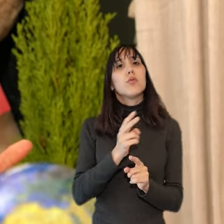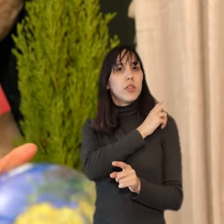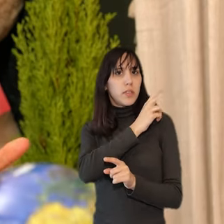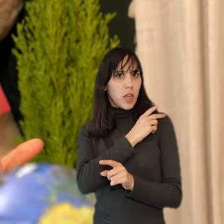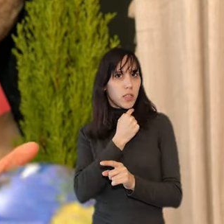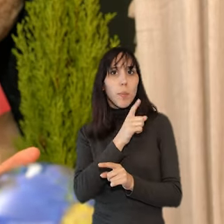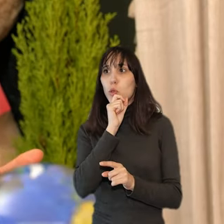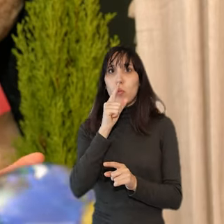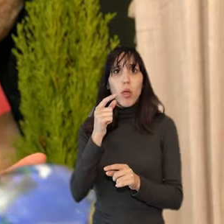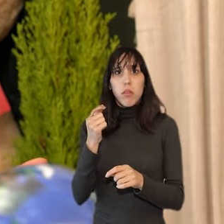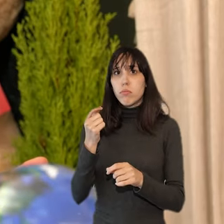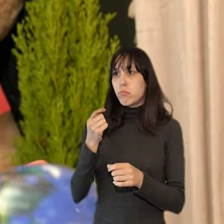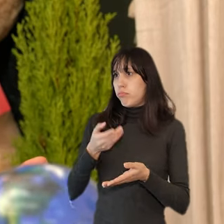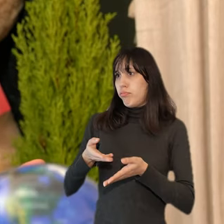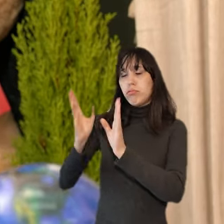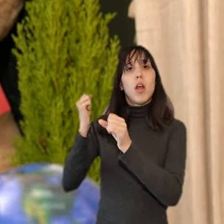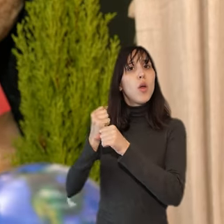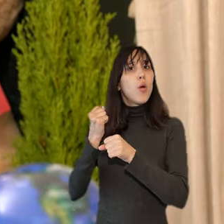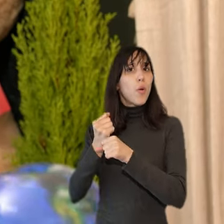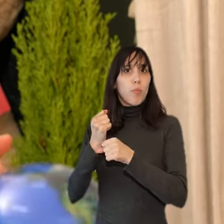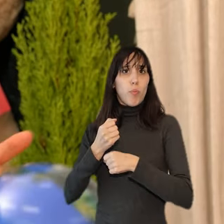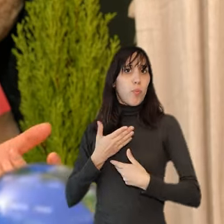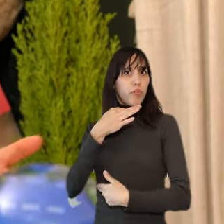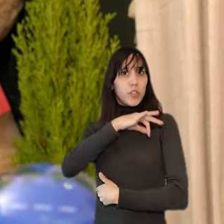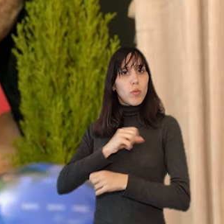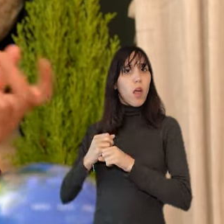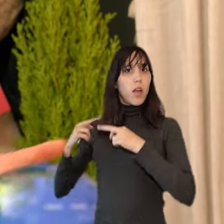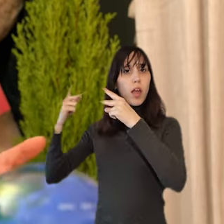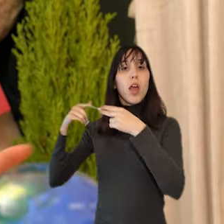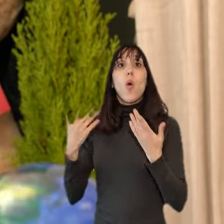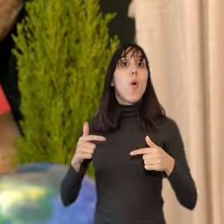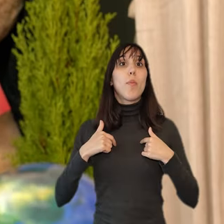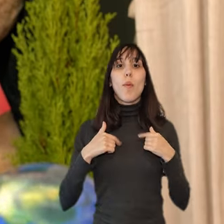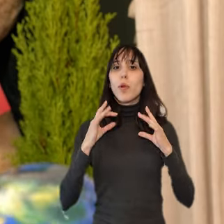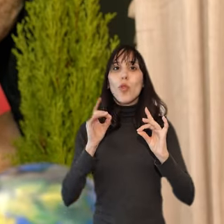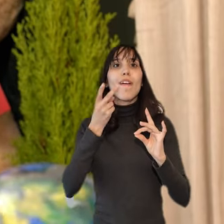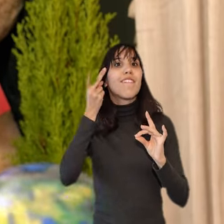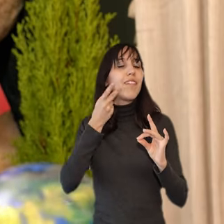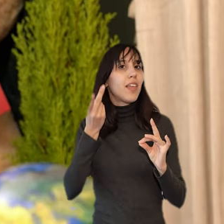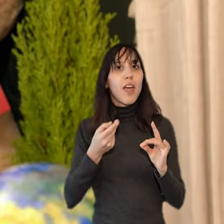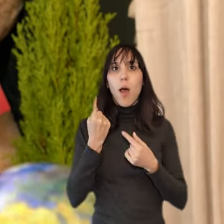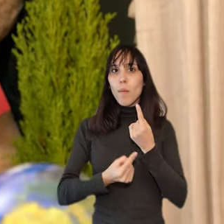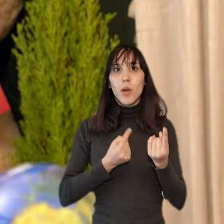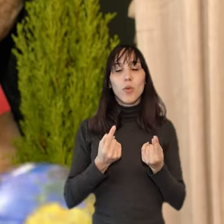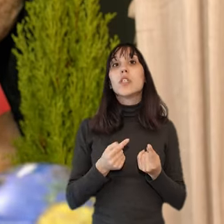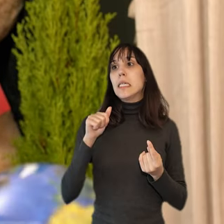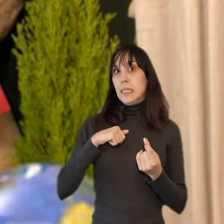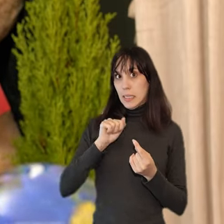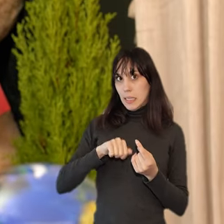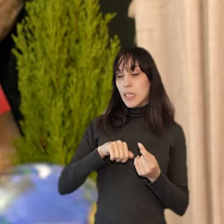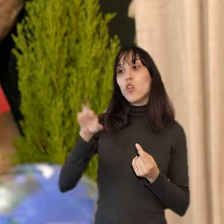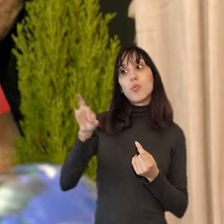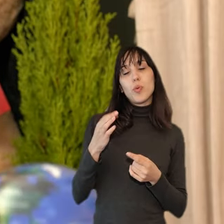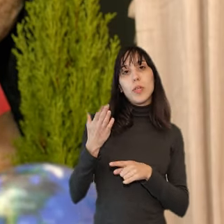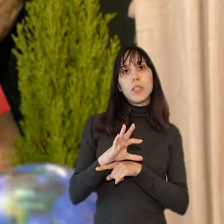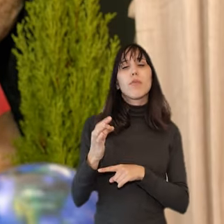mas pode ser seguir uma carreira profissional seja ela qual for ou eh fazer uma experiência de vida não é eh seja ela sim só estou a pegar no exemplo aqui da amiga